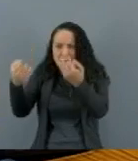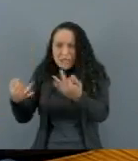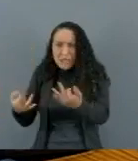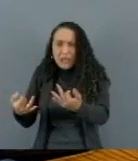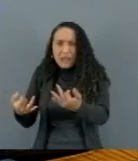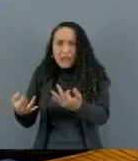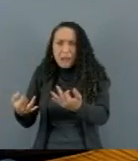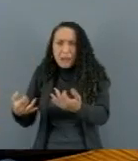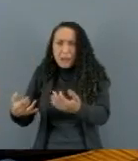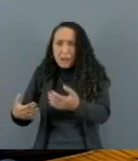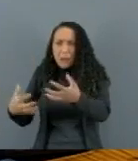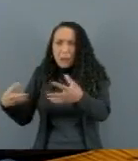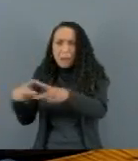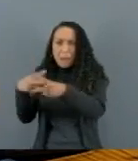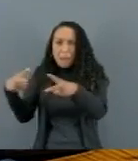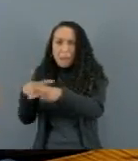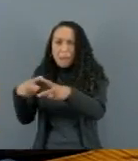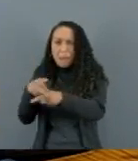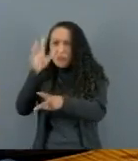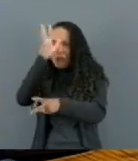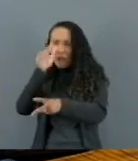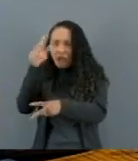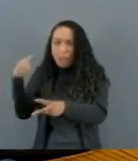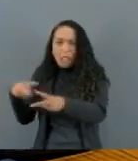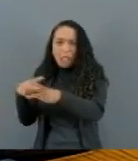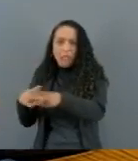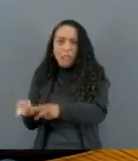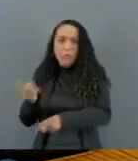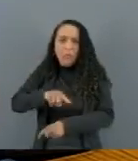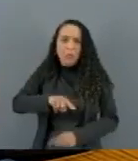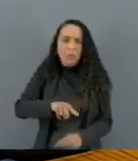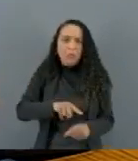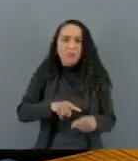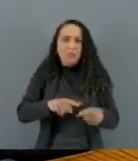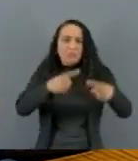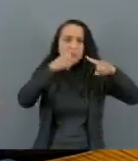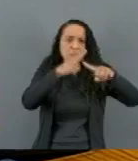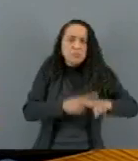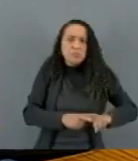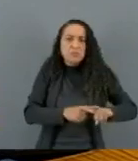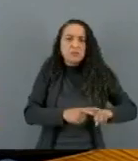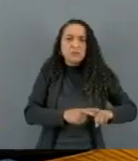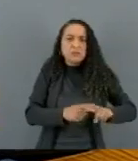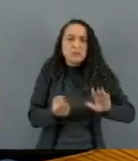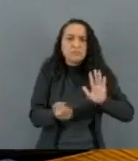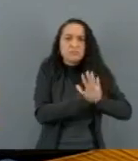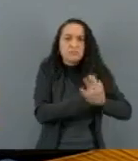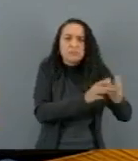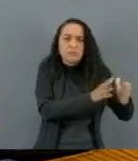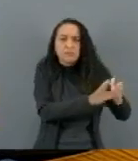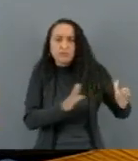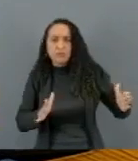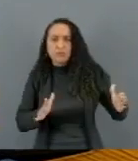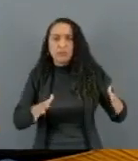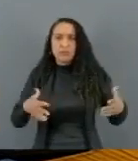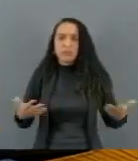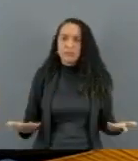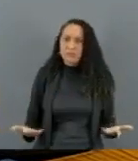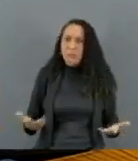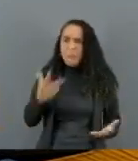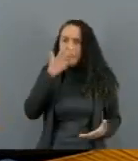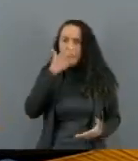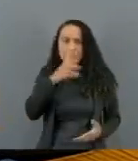a disputas de marco temporal. O nosso Supremo Tribunal Federal virou uma delegacia de